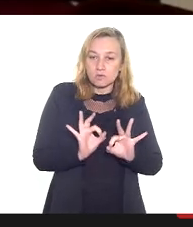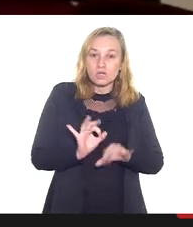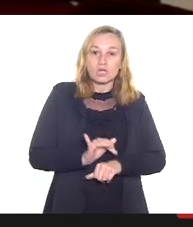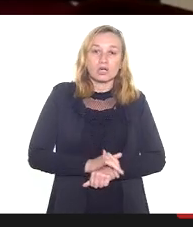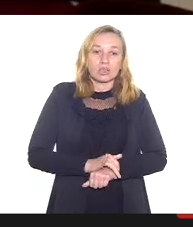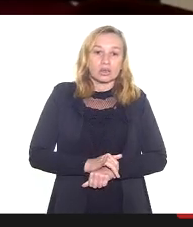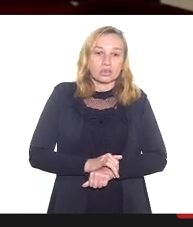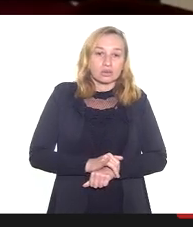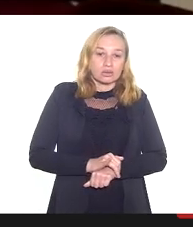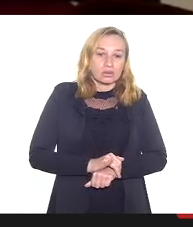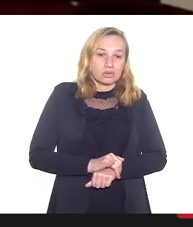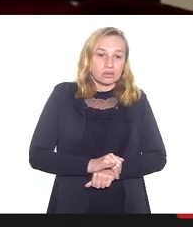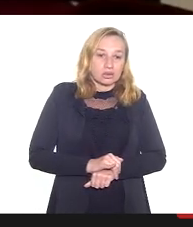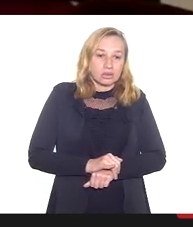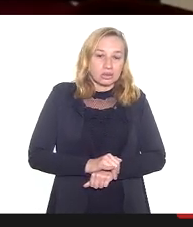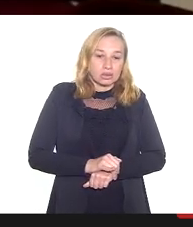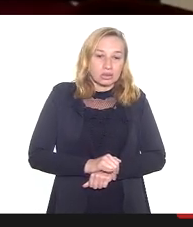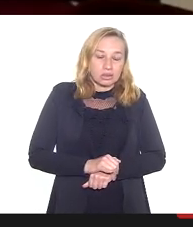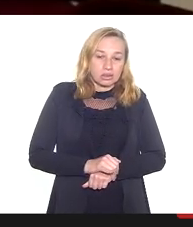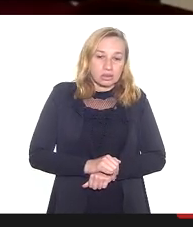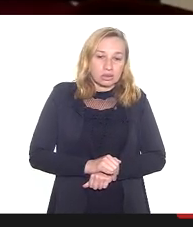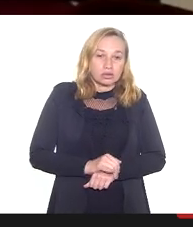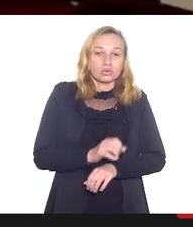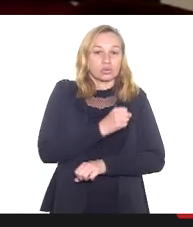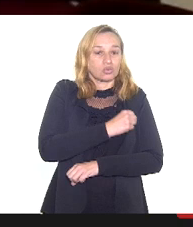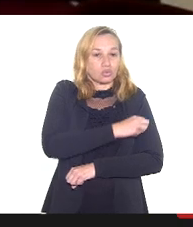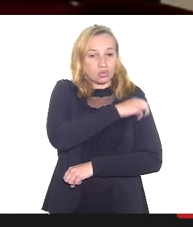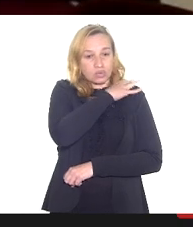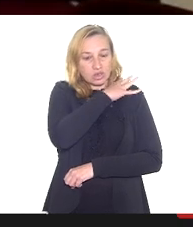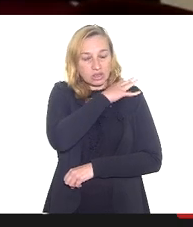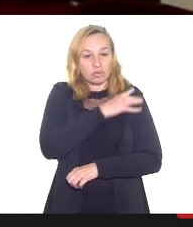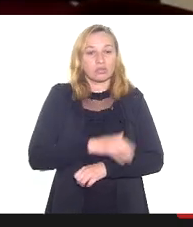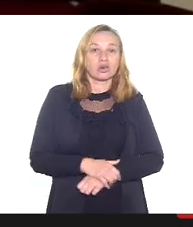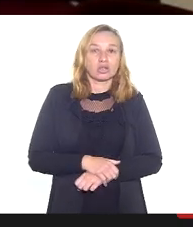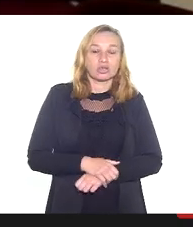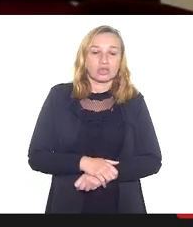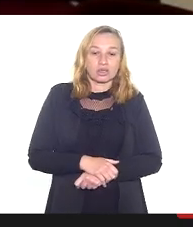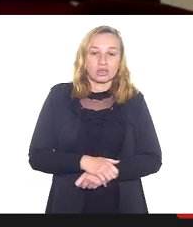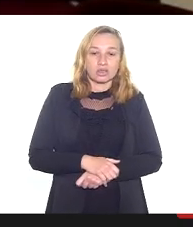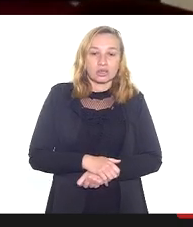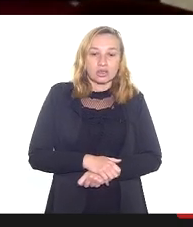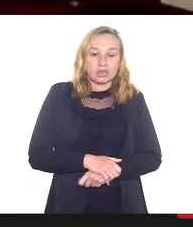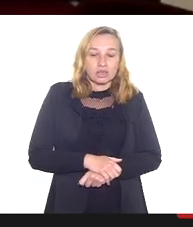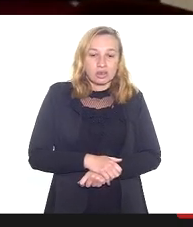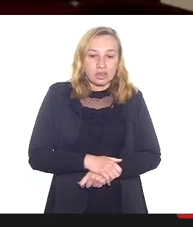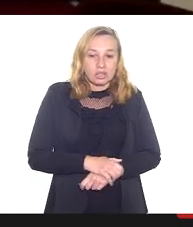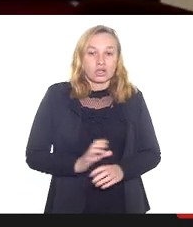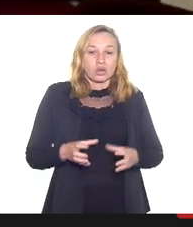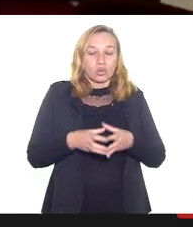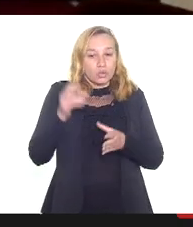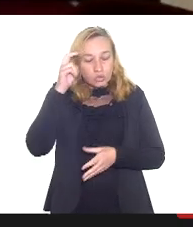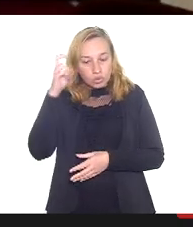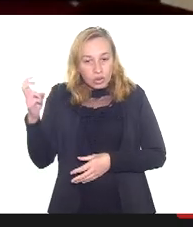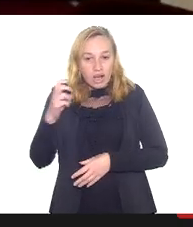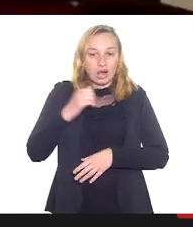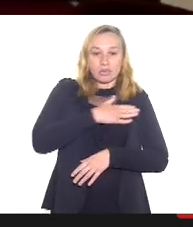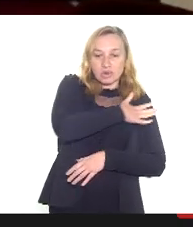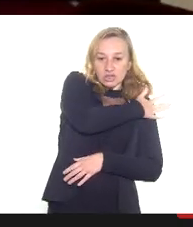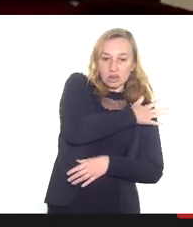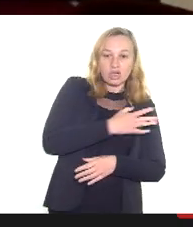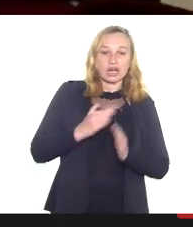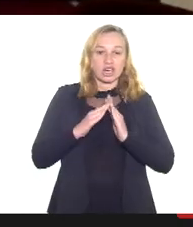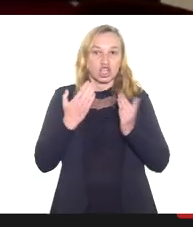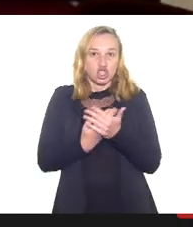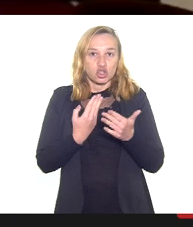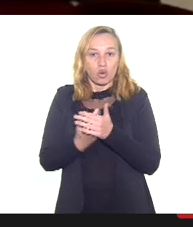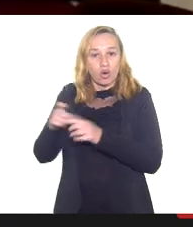essa adequação do novo ensino médio, né? Então, as cívico-militares, as interculturais, as escolas agrícolas,